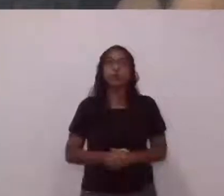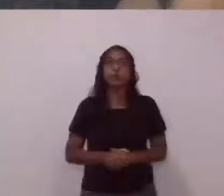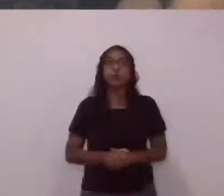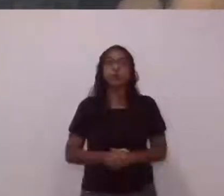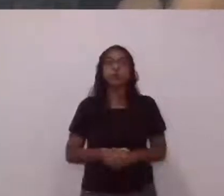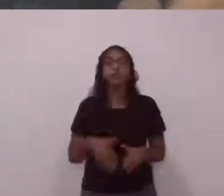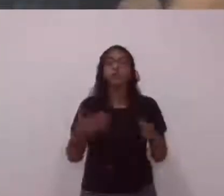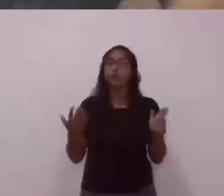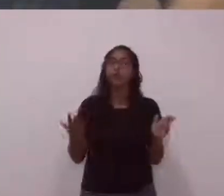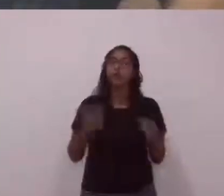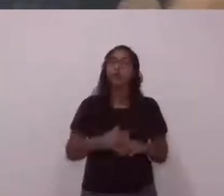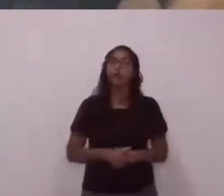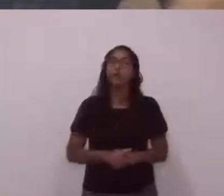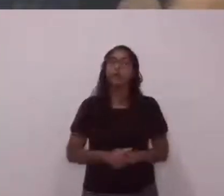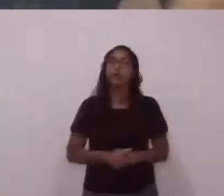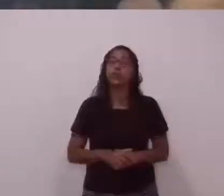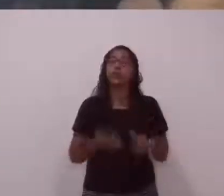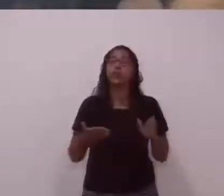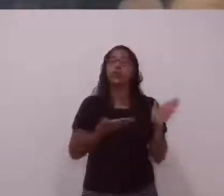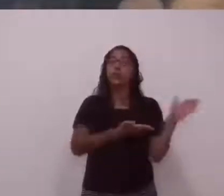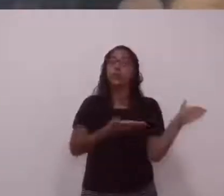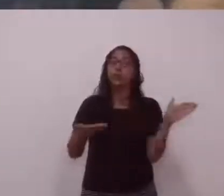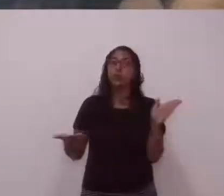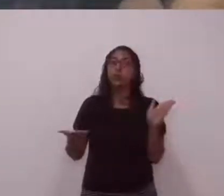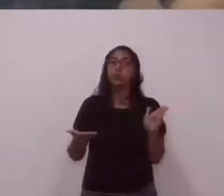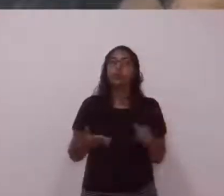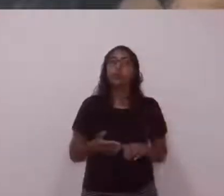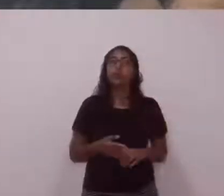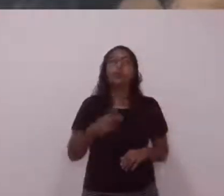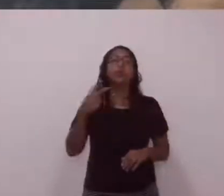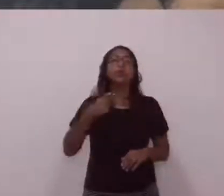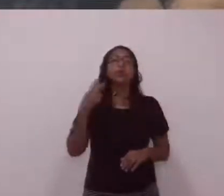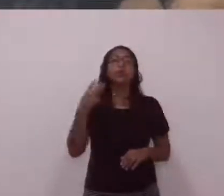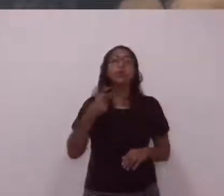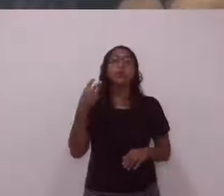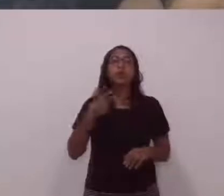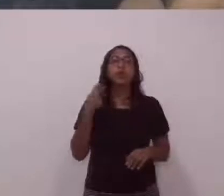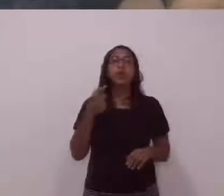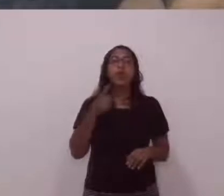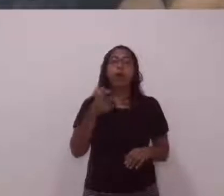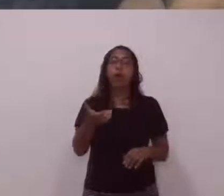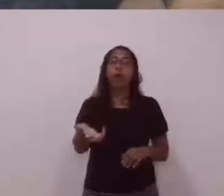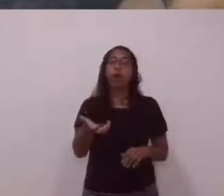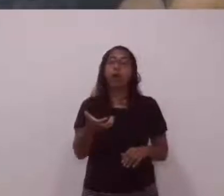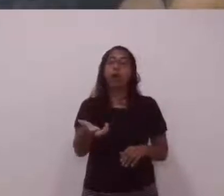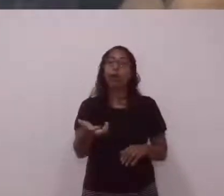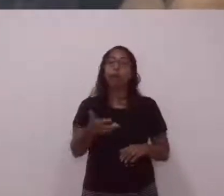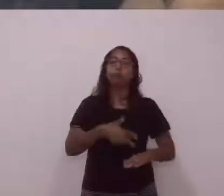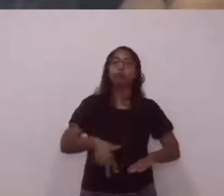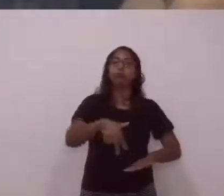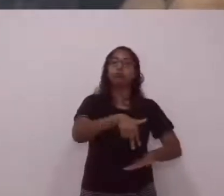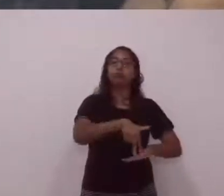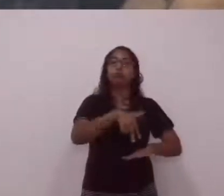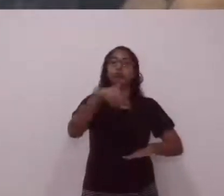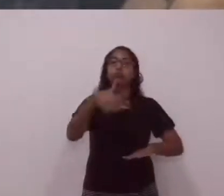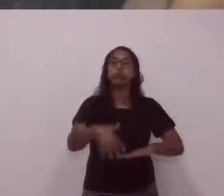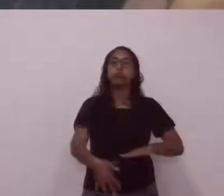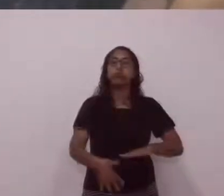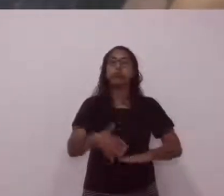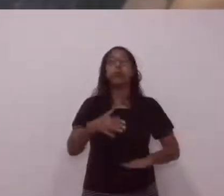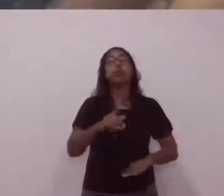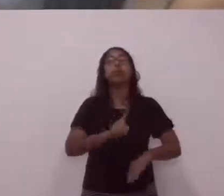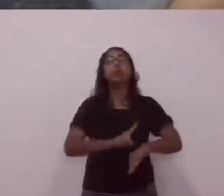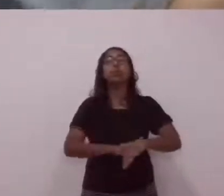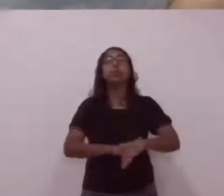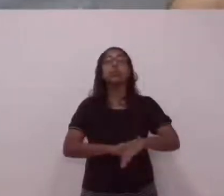Assim franqueio a palavra aos vereadores que queiram se manifestar sobre a denúncia. Seu tempo será